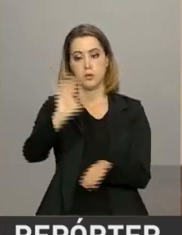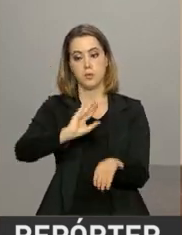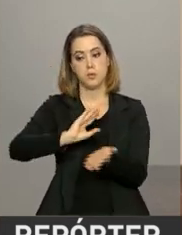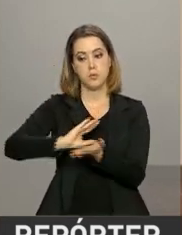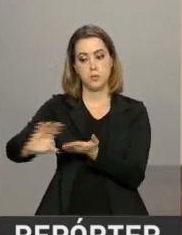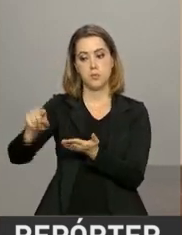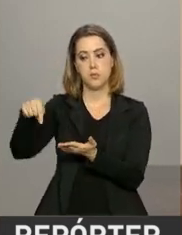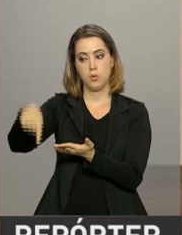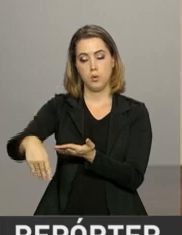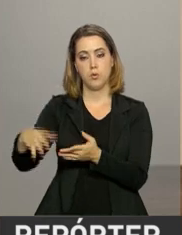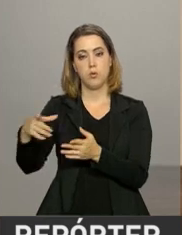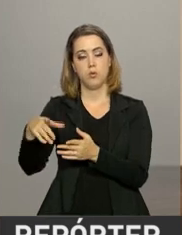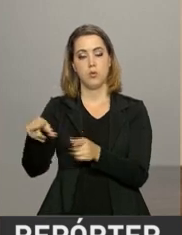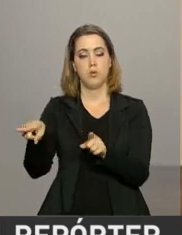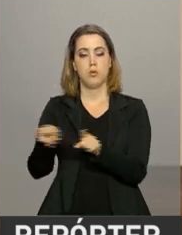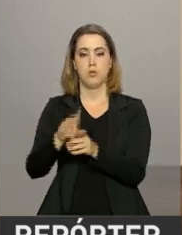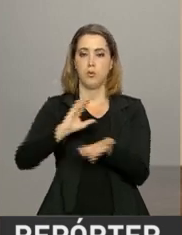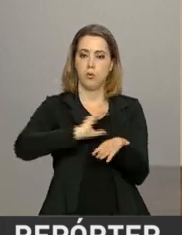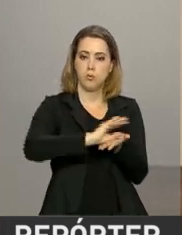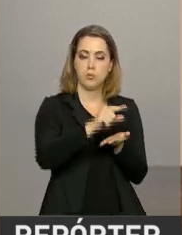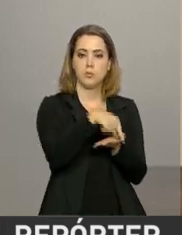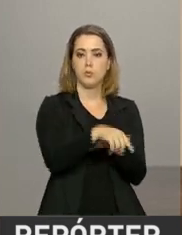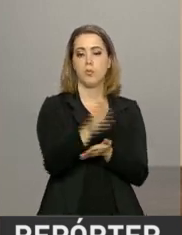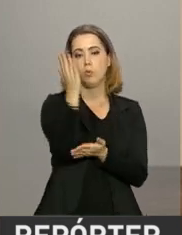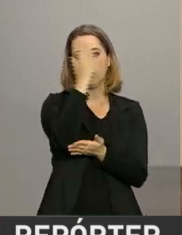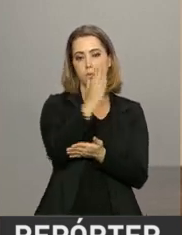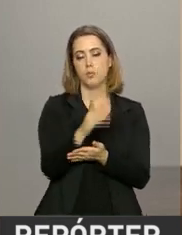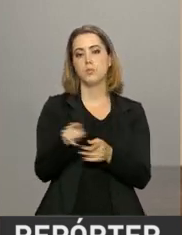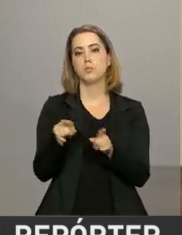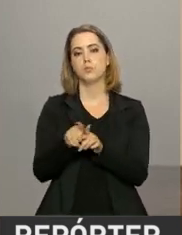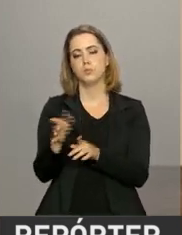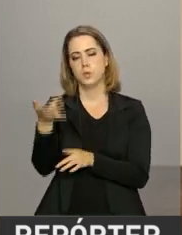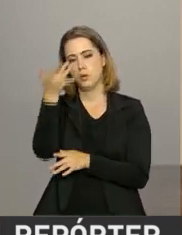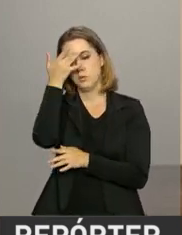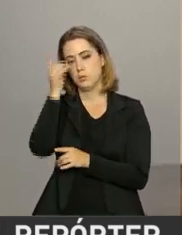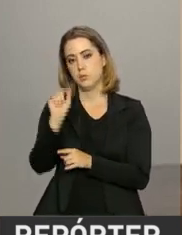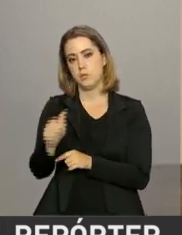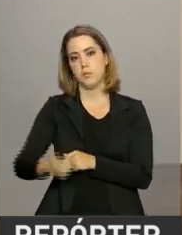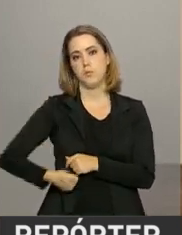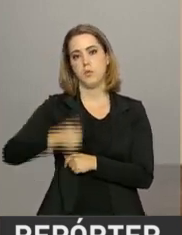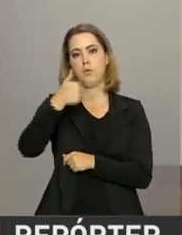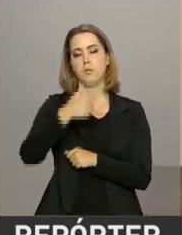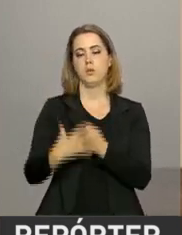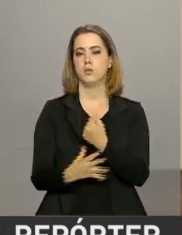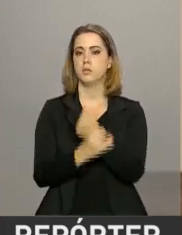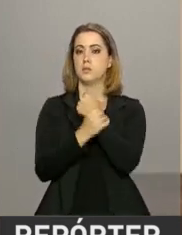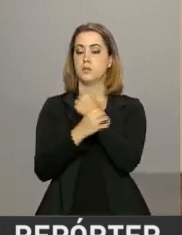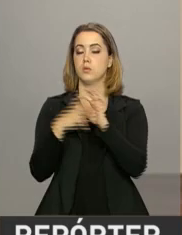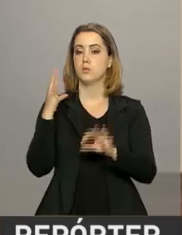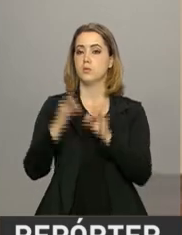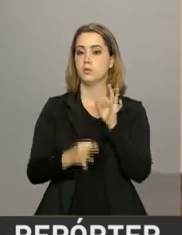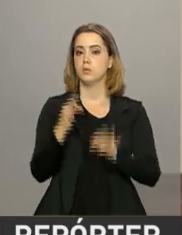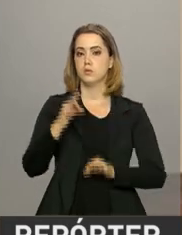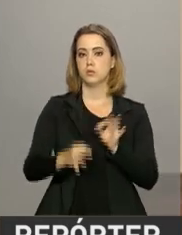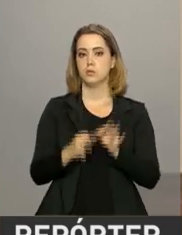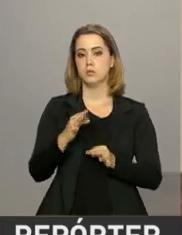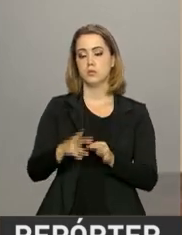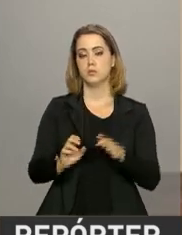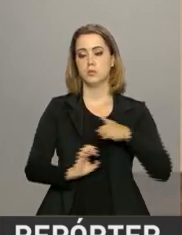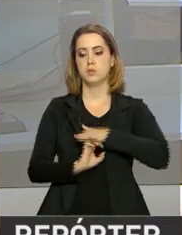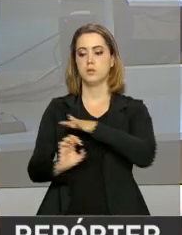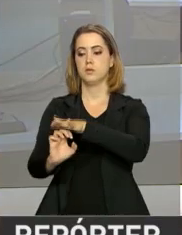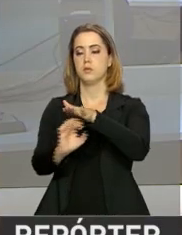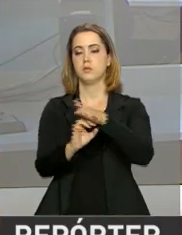investimentos que ampliará naturalmente este acordo a segurança jurídica para os